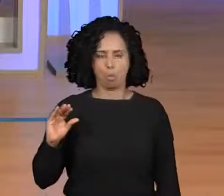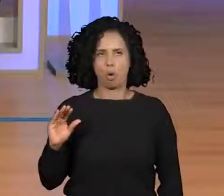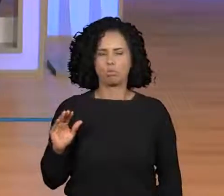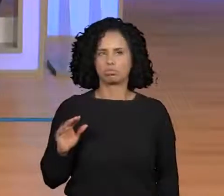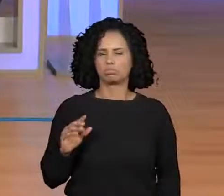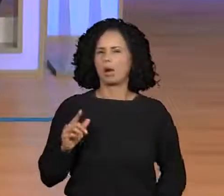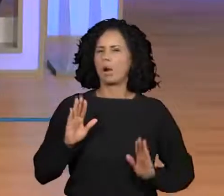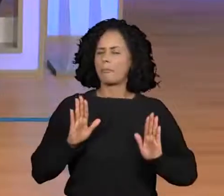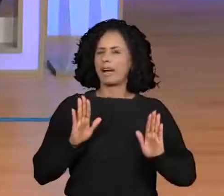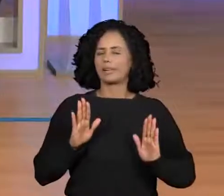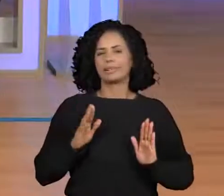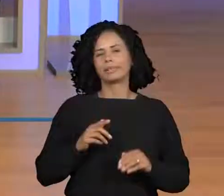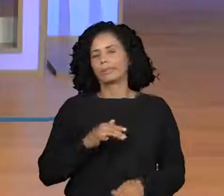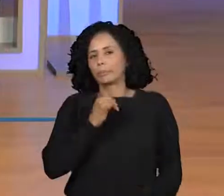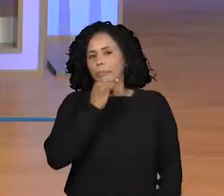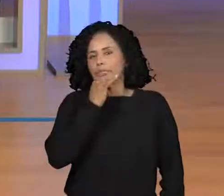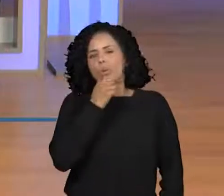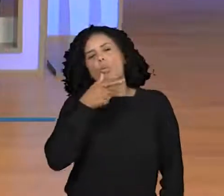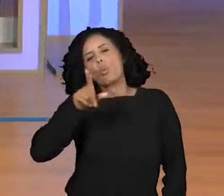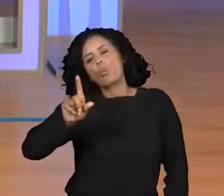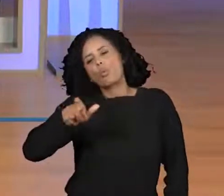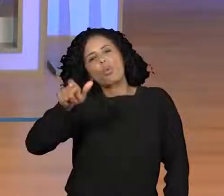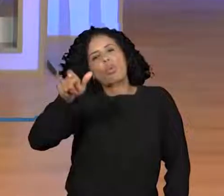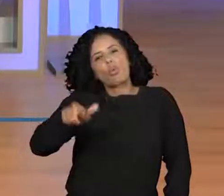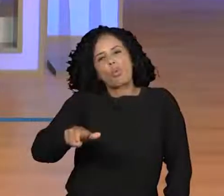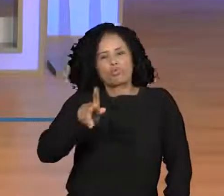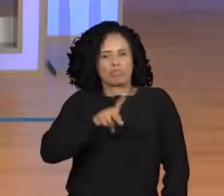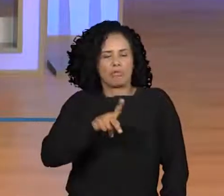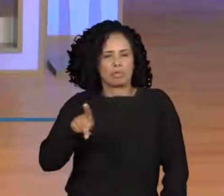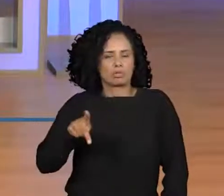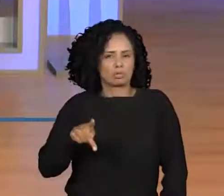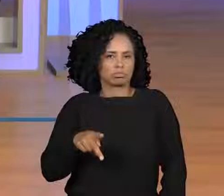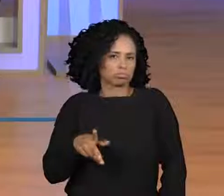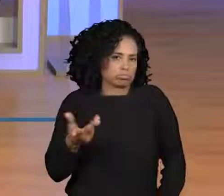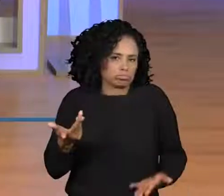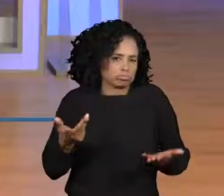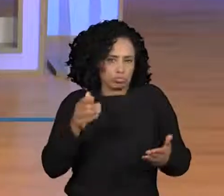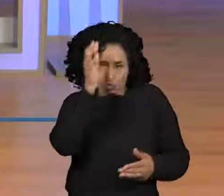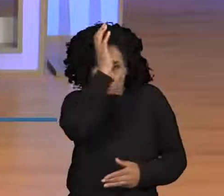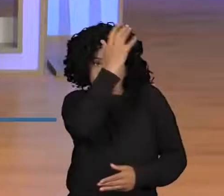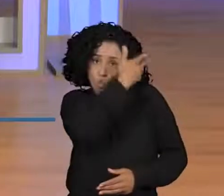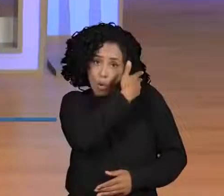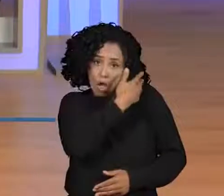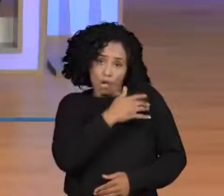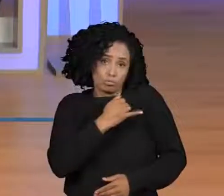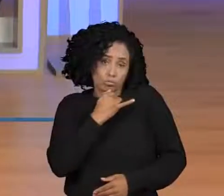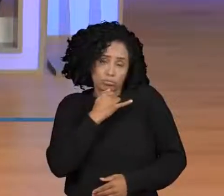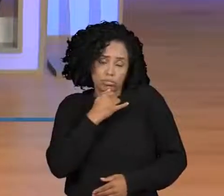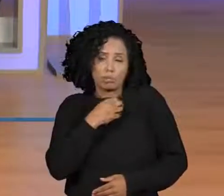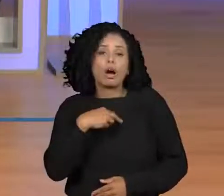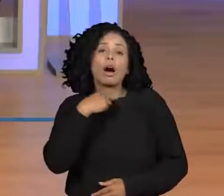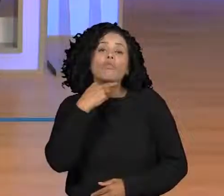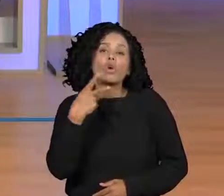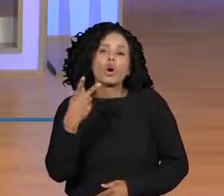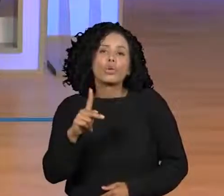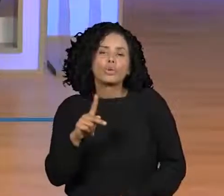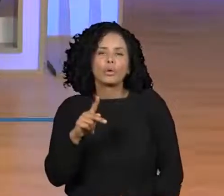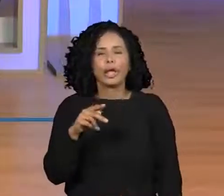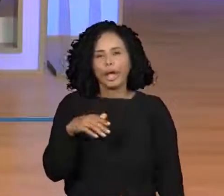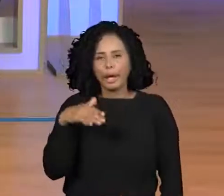uma voz aguda que nem algum outro professor. O professor Joelso, por exemplo, o pessoal conhece. O professor Joelso